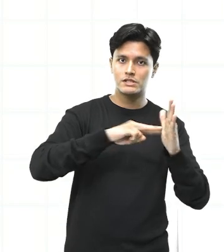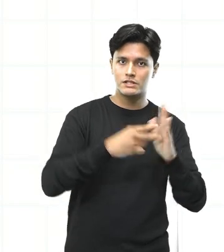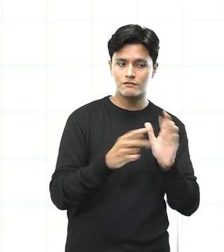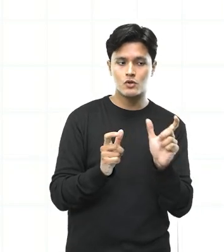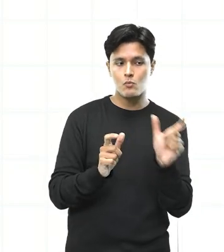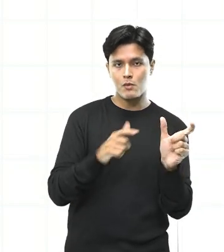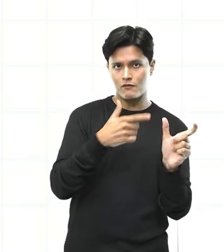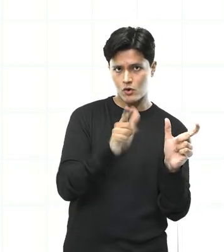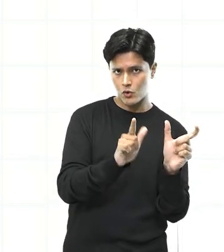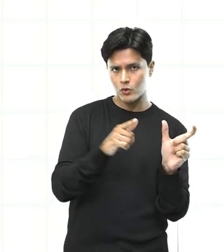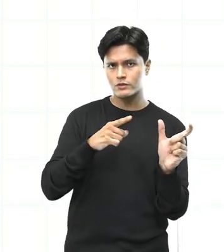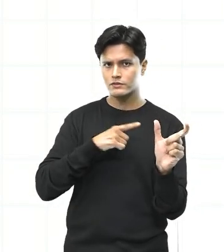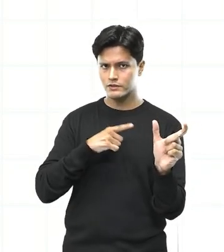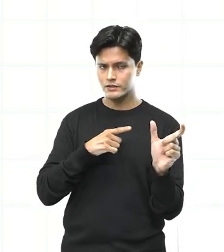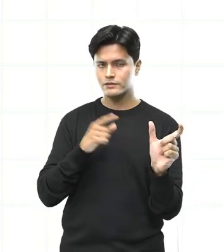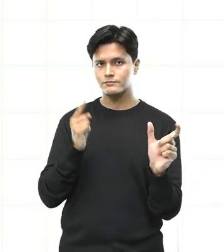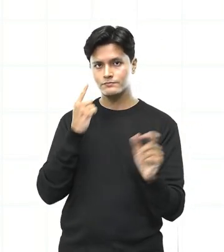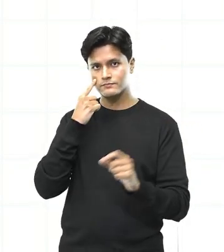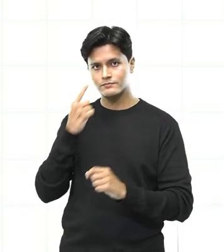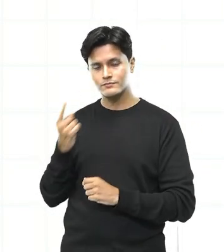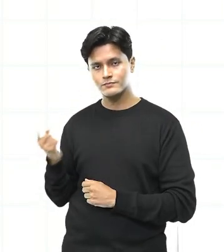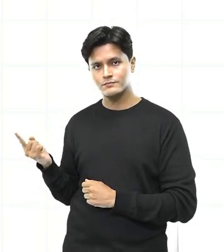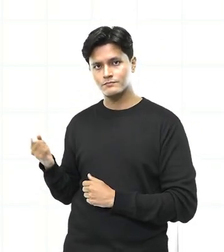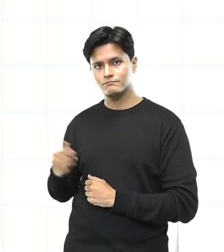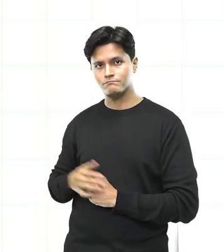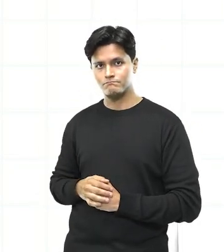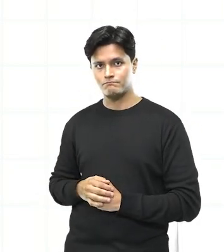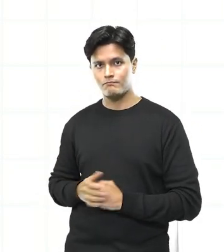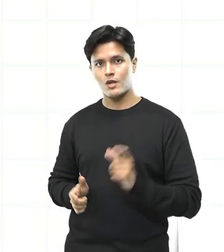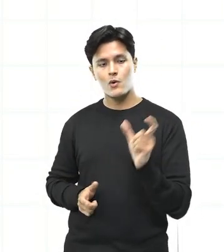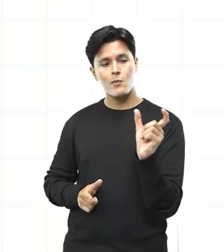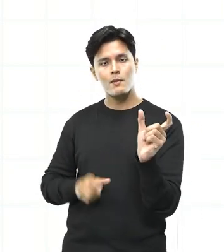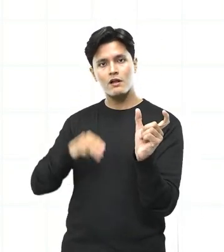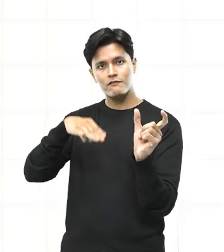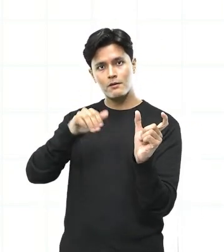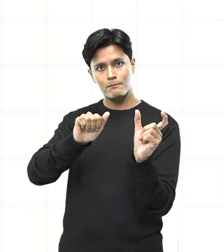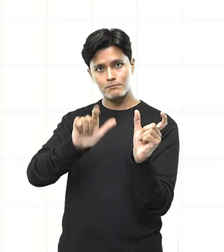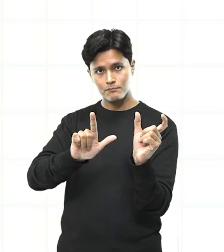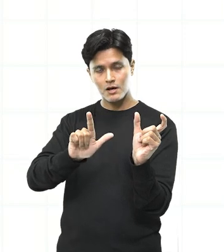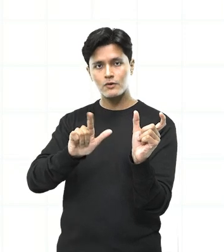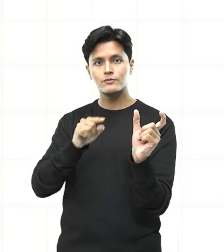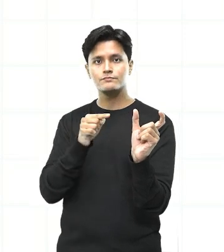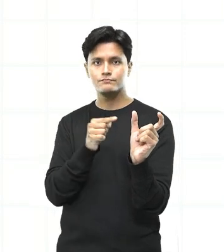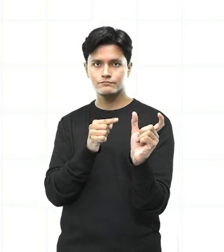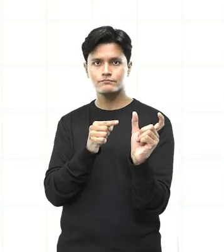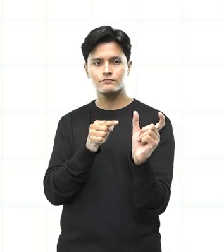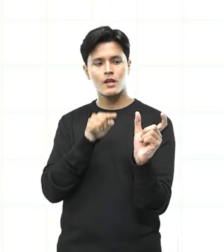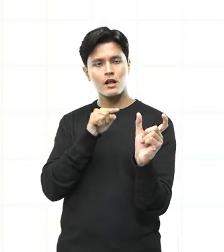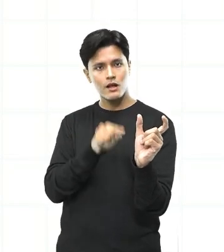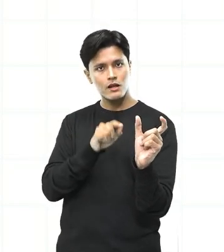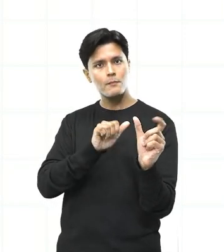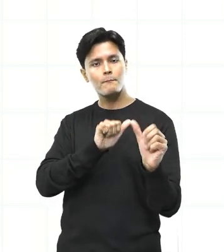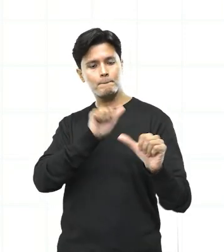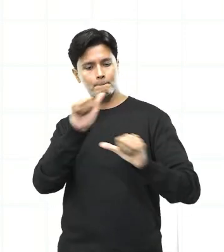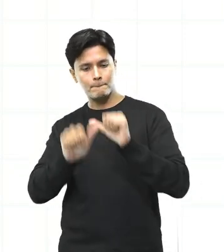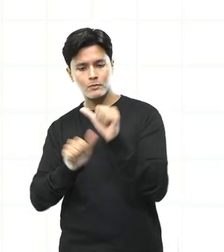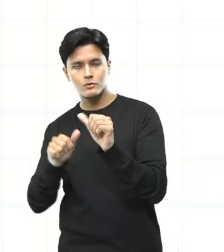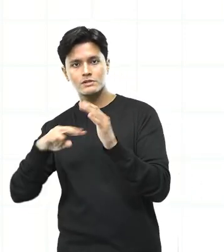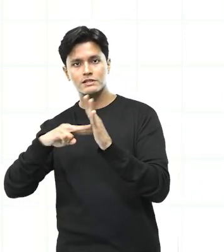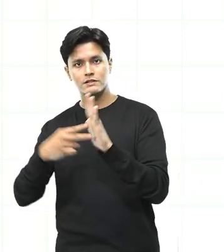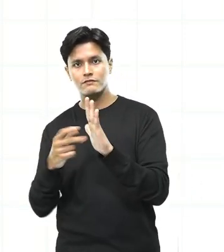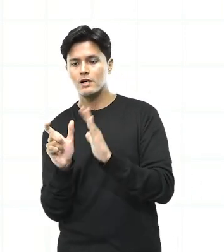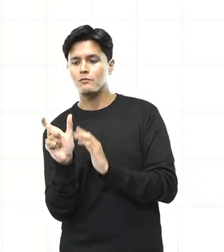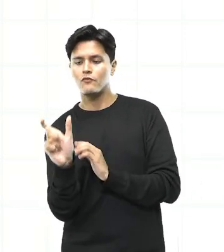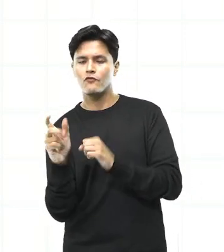palavra que nós temos aqui na nossa oração? A palavra mal, por exemplo, Ela está alterando o sentido do verbo